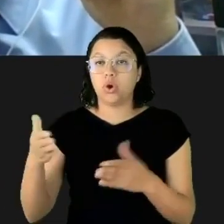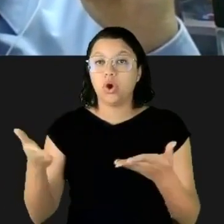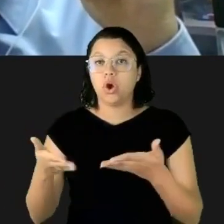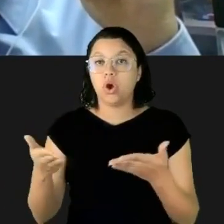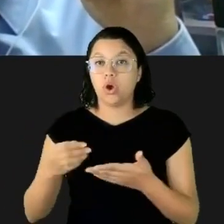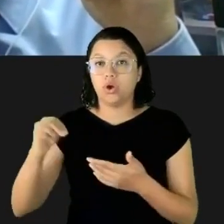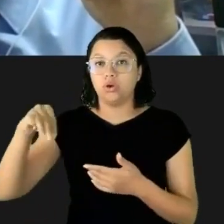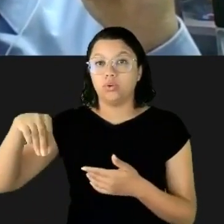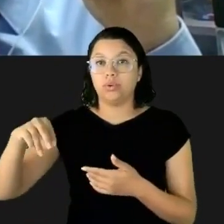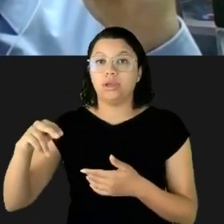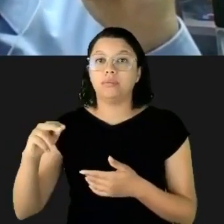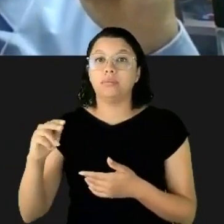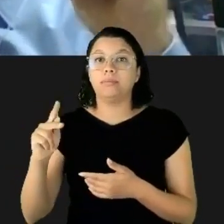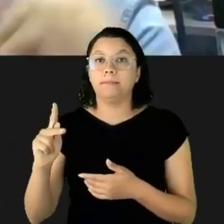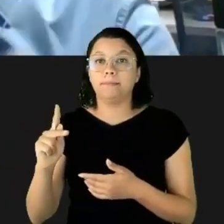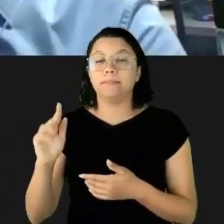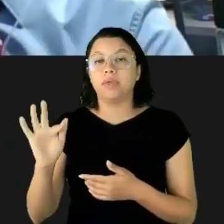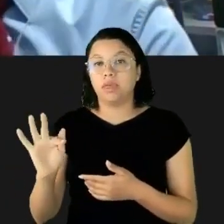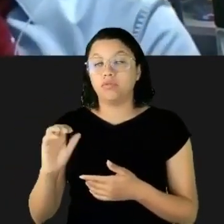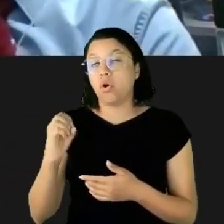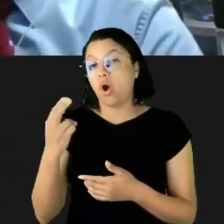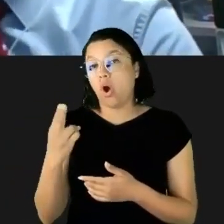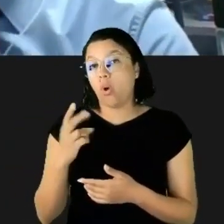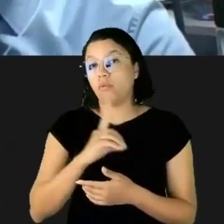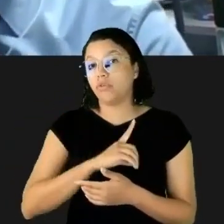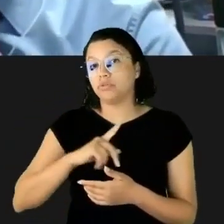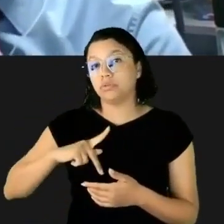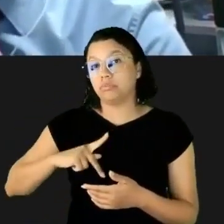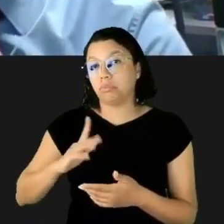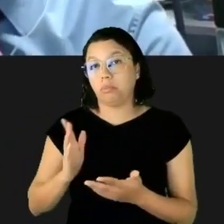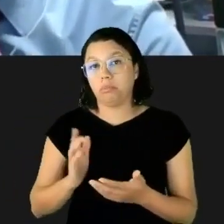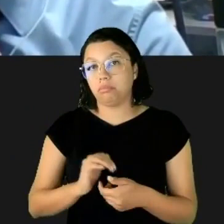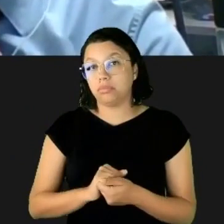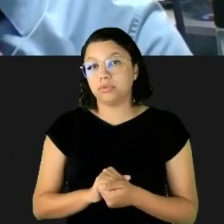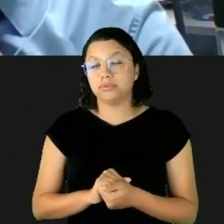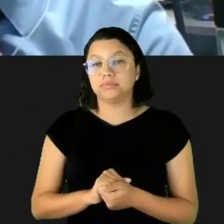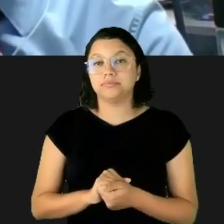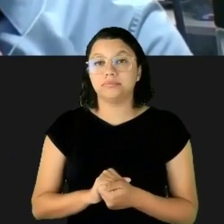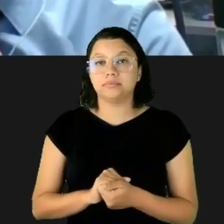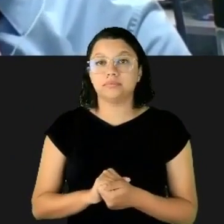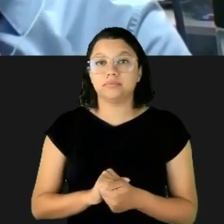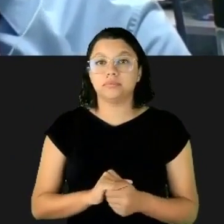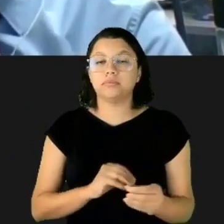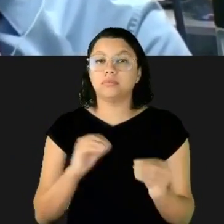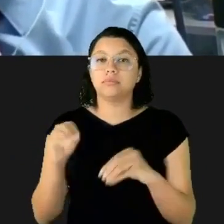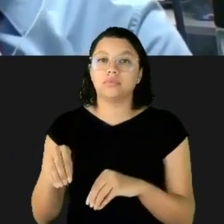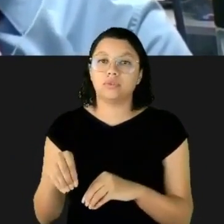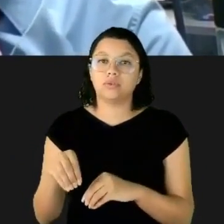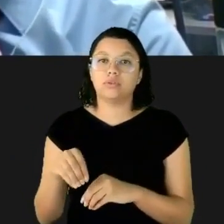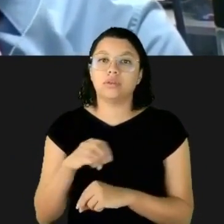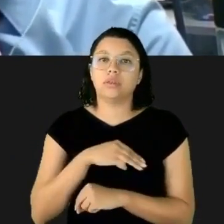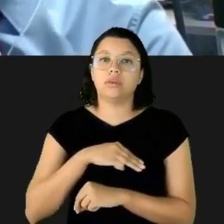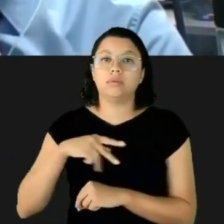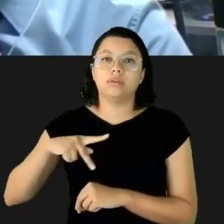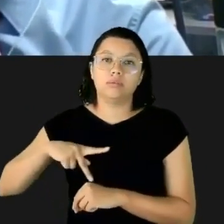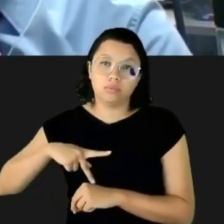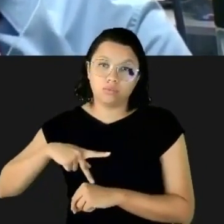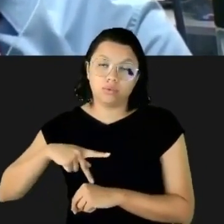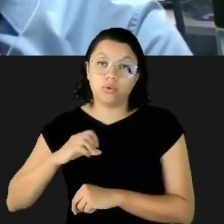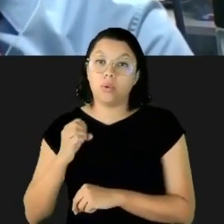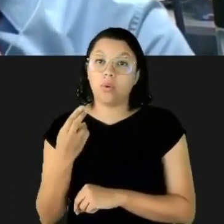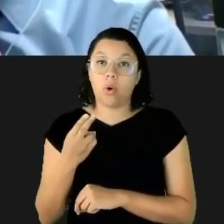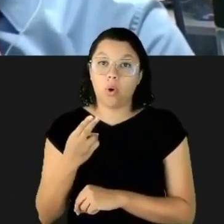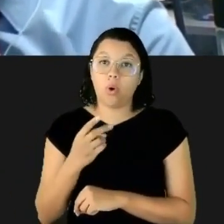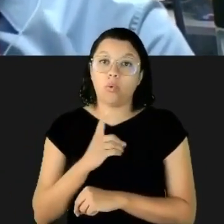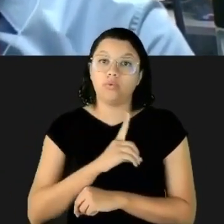do MPF ou da defensoria pública você coloca lá MPF defensoria